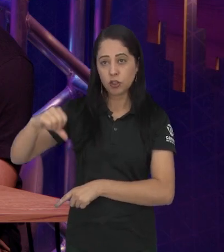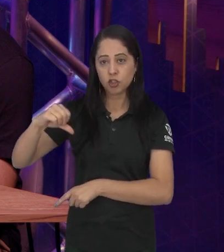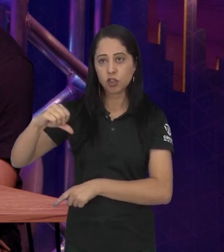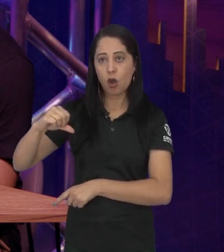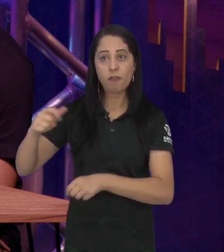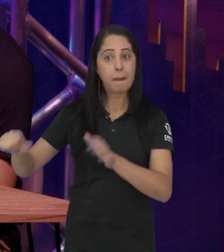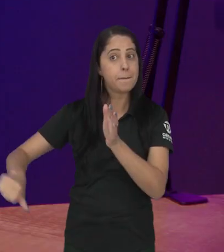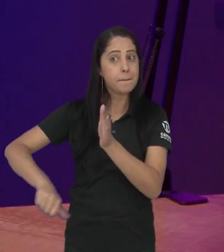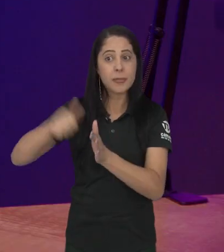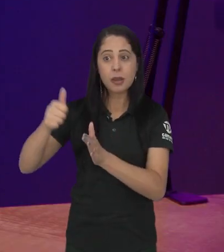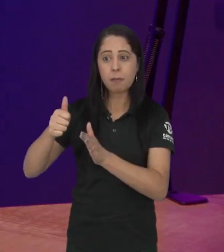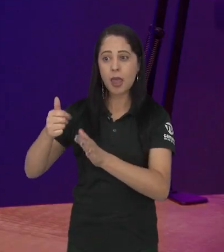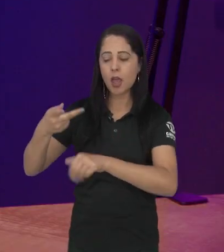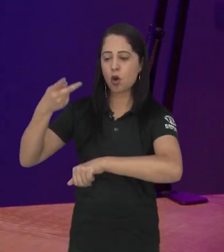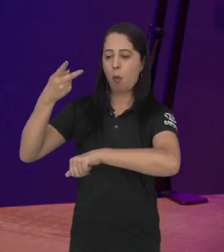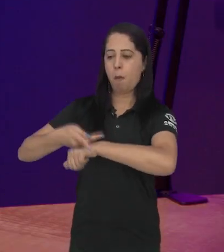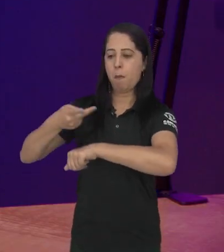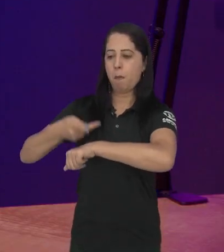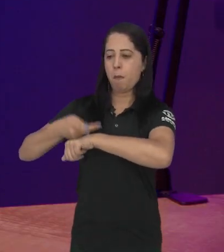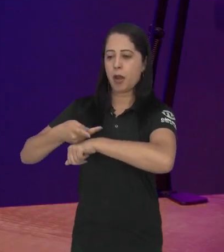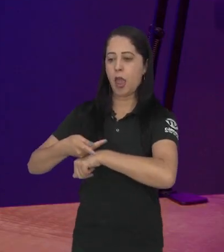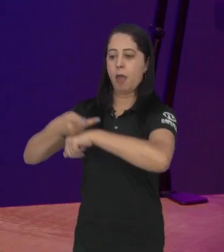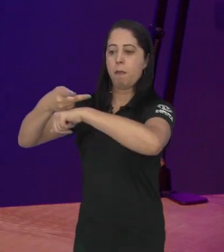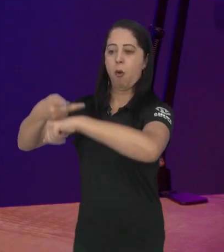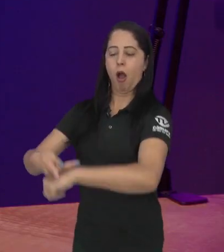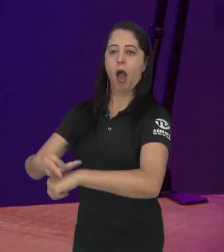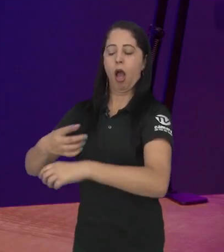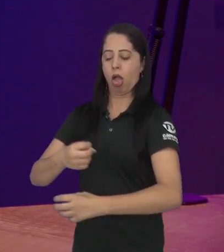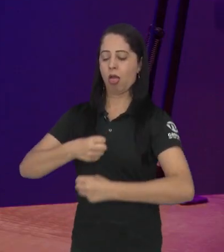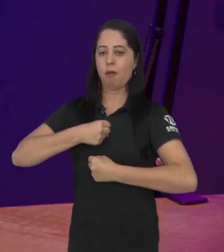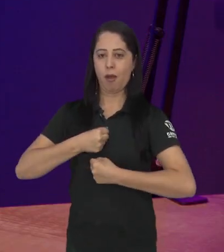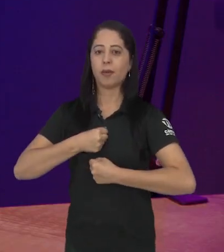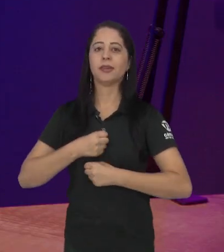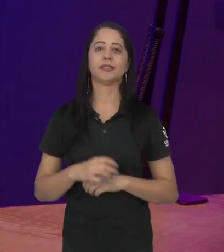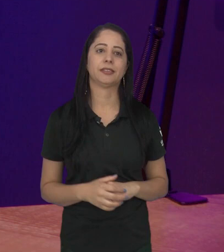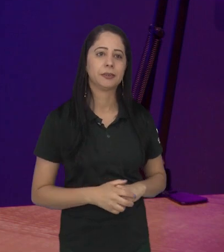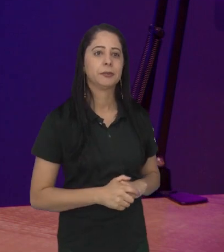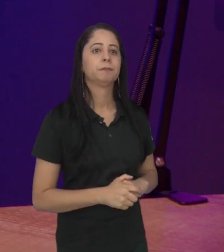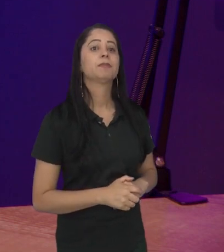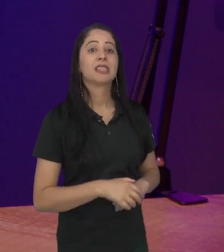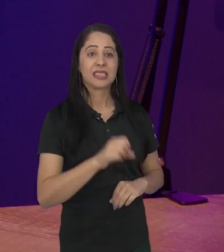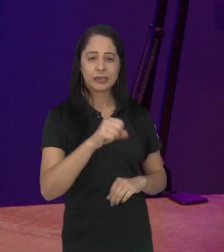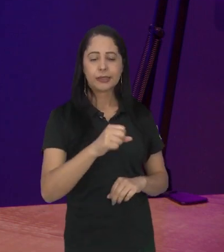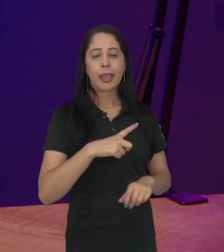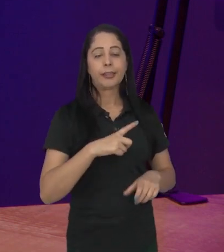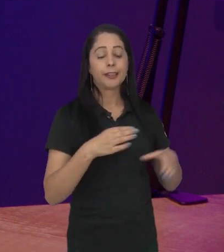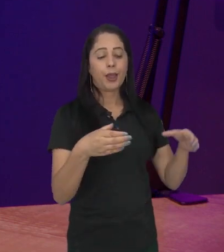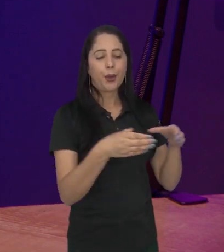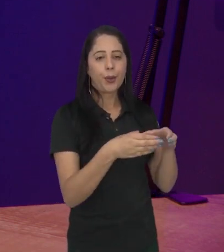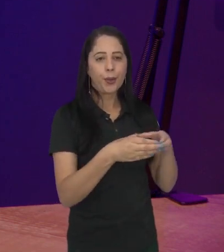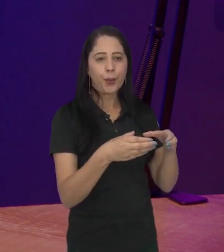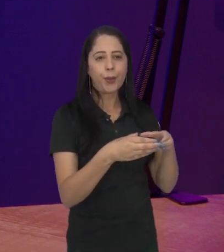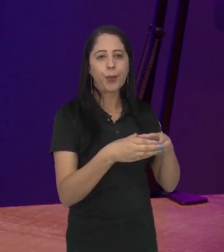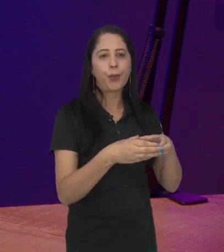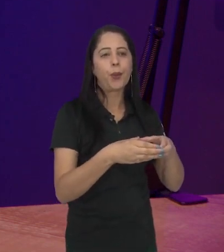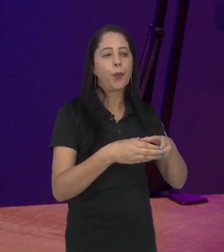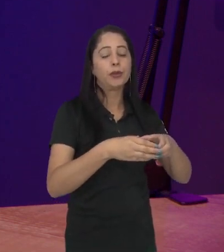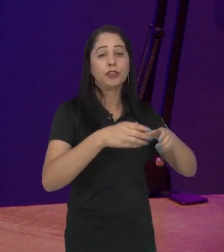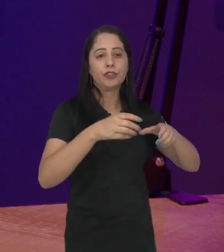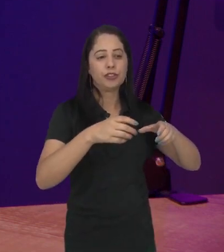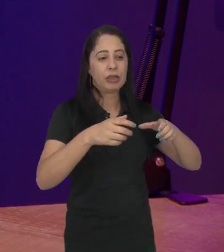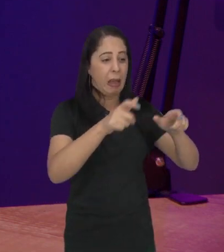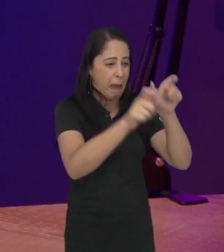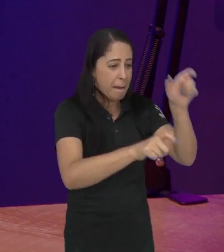primeira premiação. E é curioso, Samuel, porque o Oscar ele é bem polêmico, né? Então, assim, tem um grupo de pessoas que